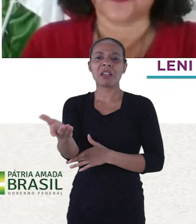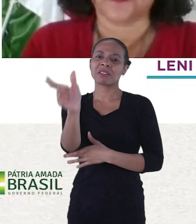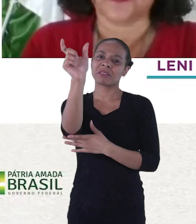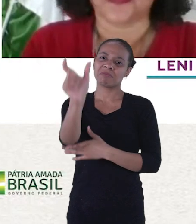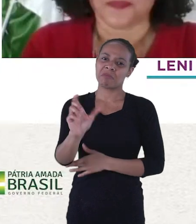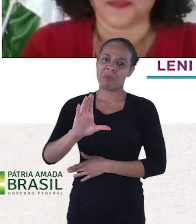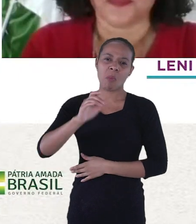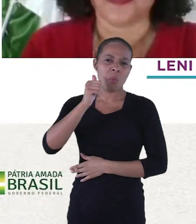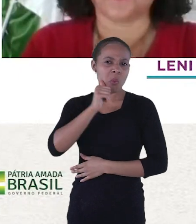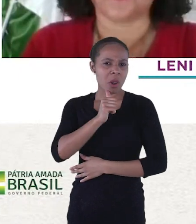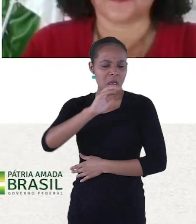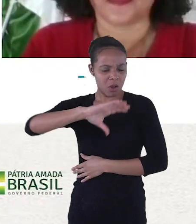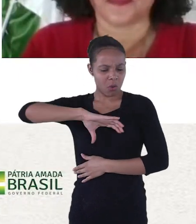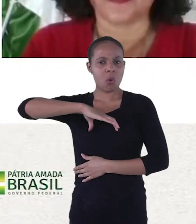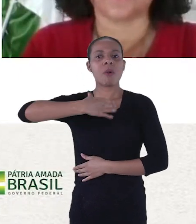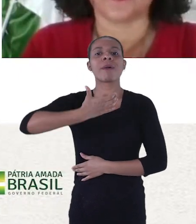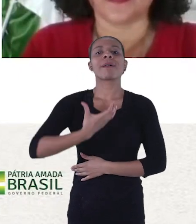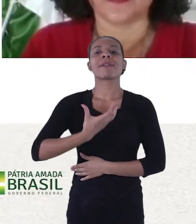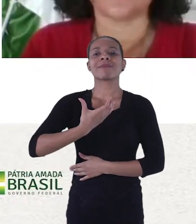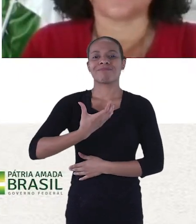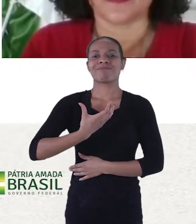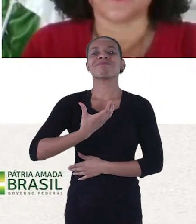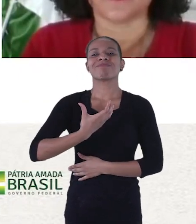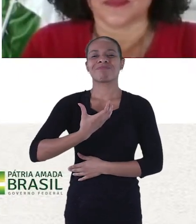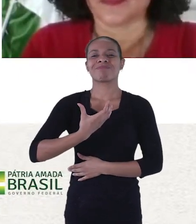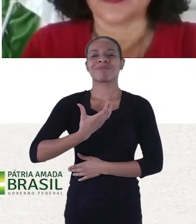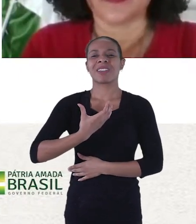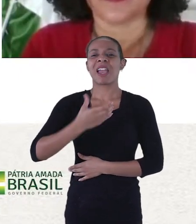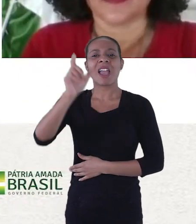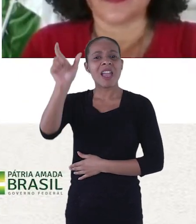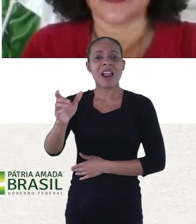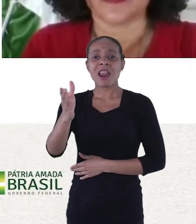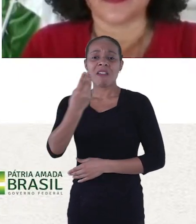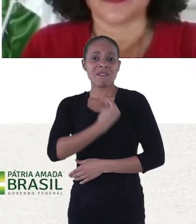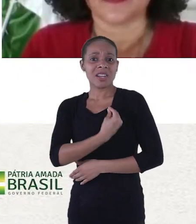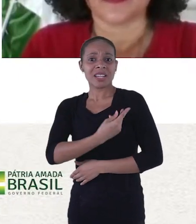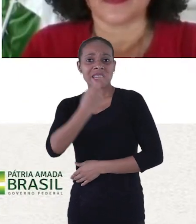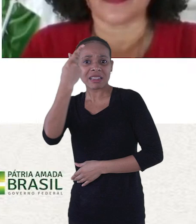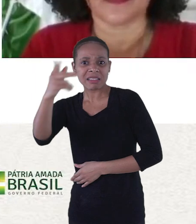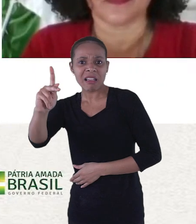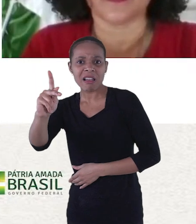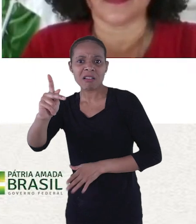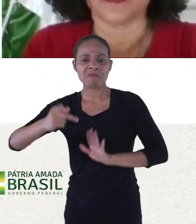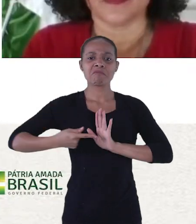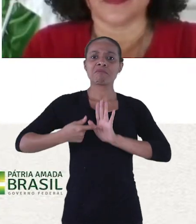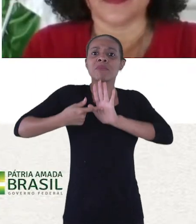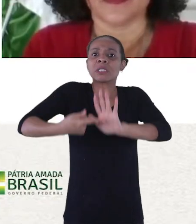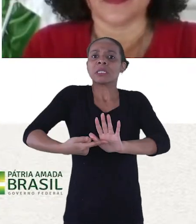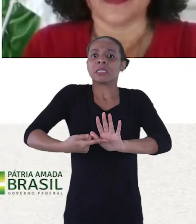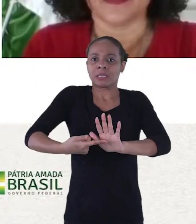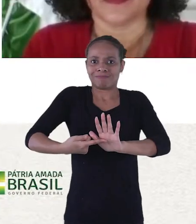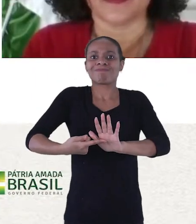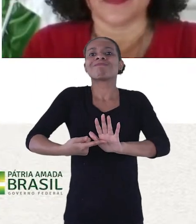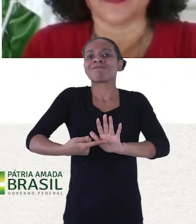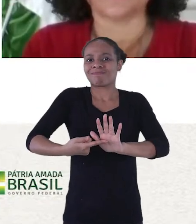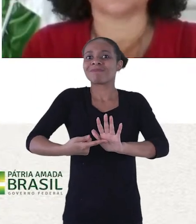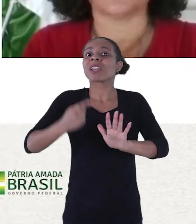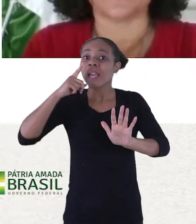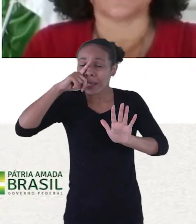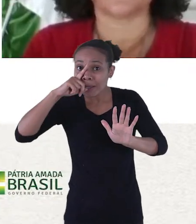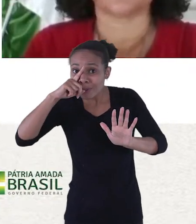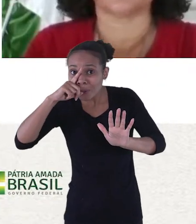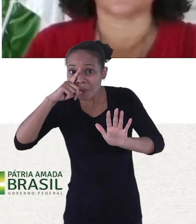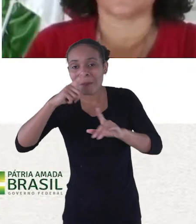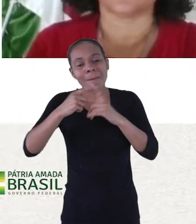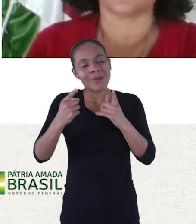e, enfim, fez de tudo um pouco, sacrificou a própria vida para mostrar que era possível realizar um sonho, que era o